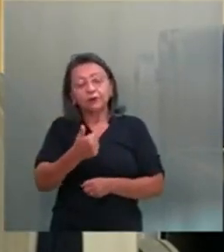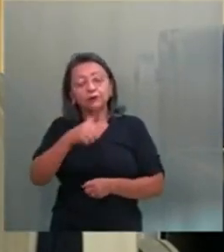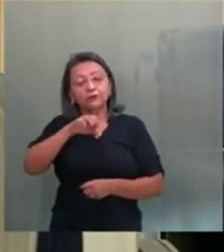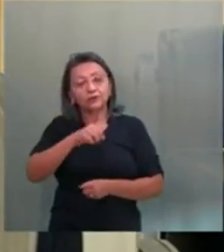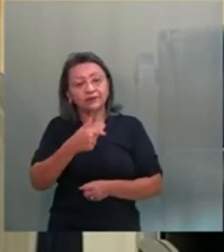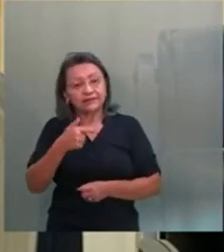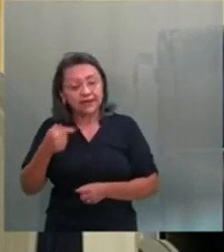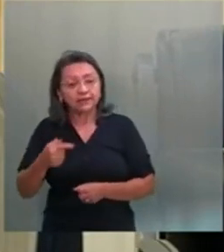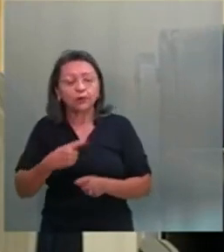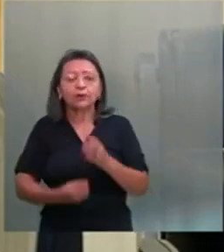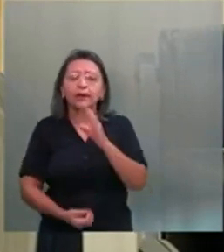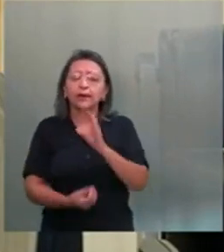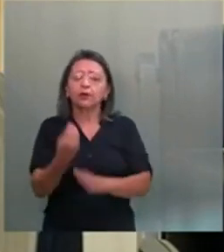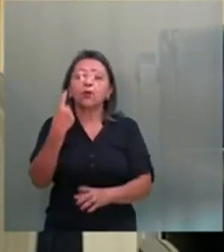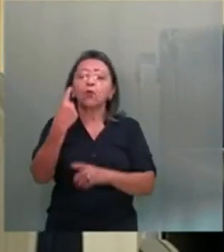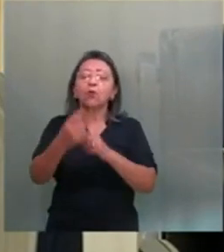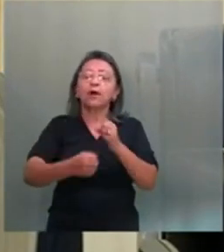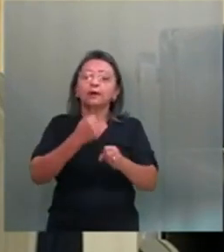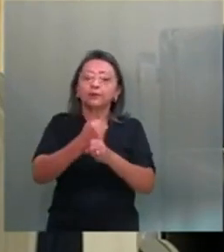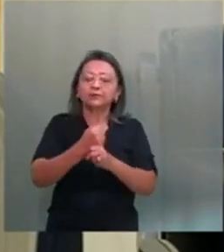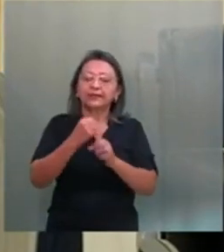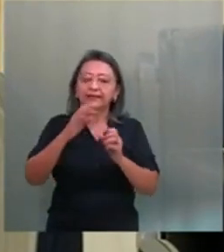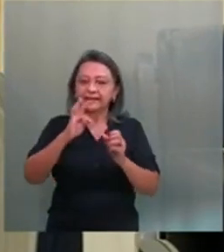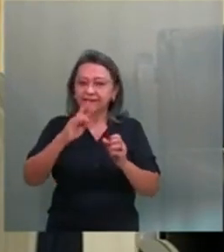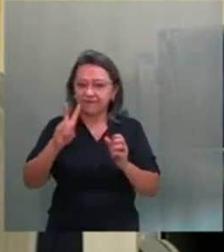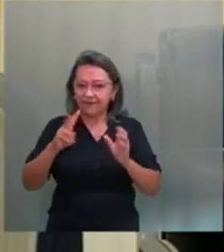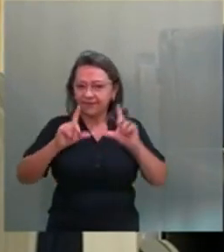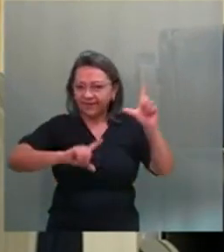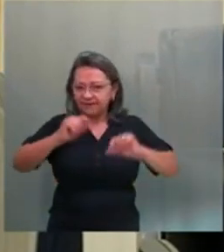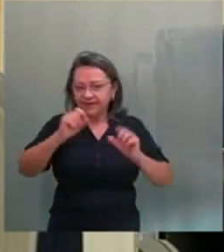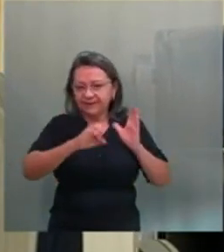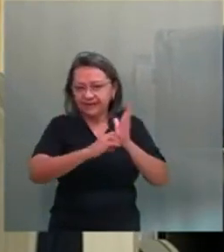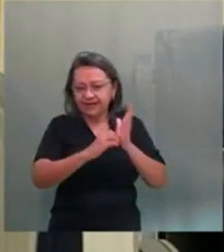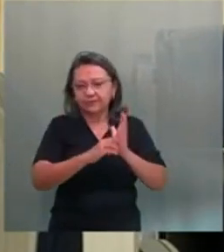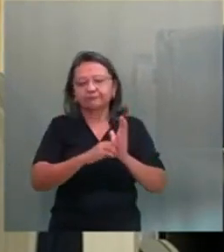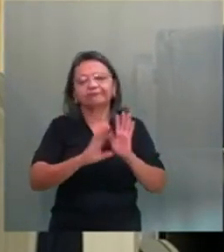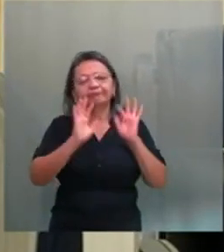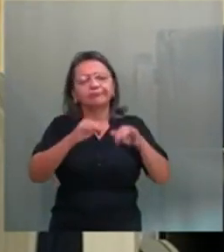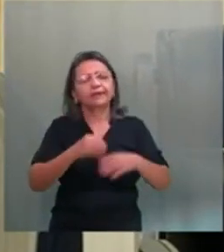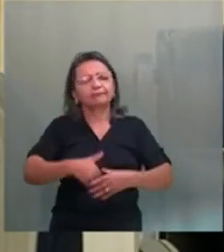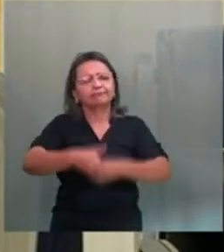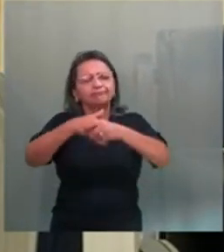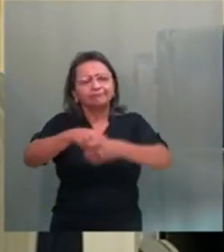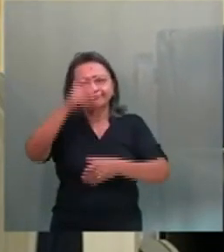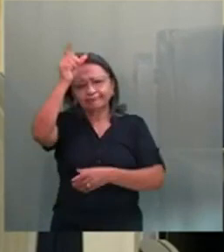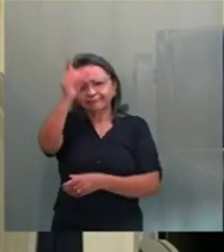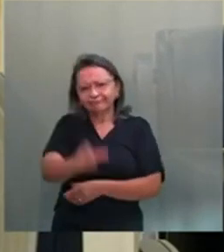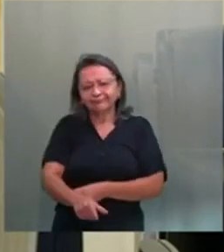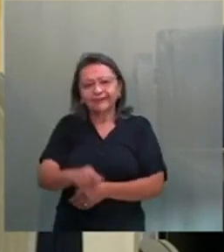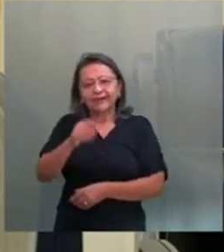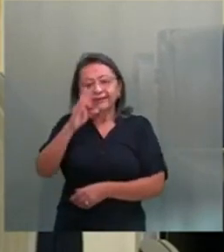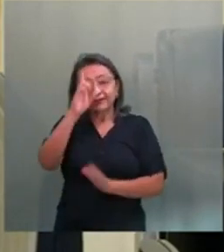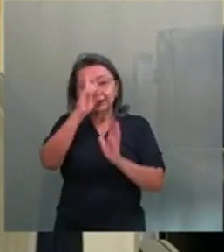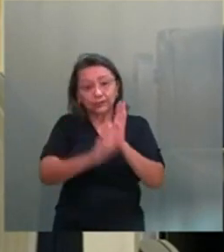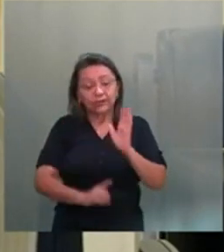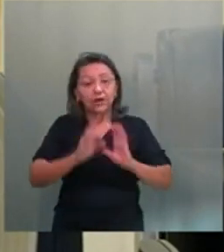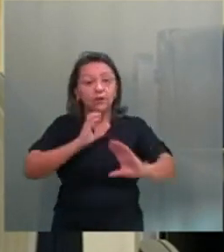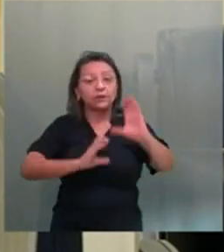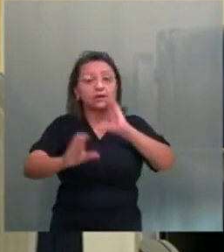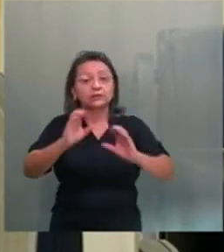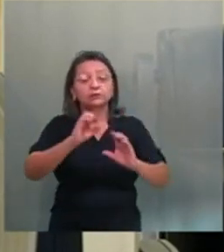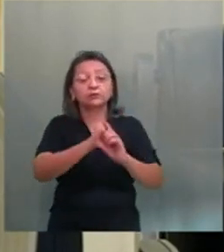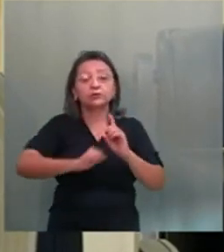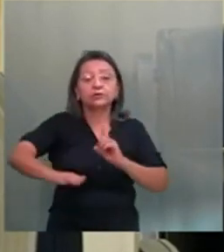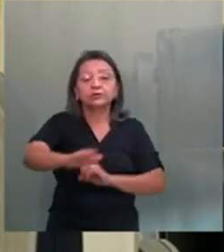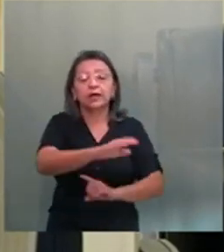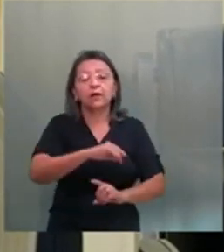da TV Senado. Ao encerrar, quero saudar, na pessoa da diretora da Secretaria de Comunicação Social, Érica